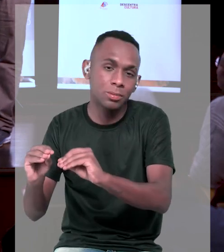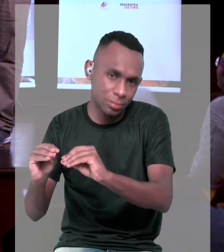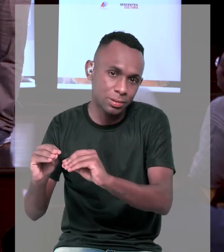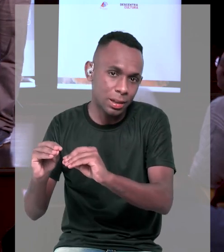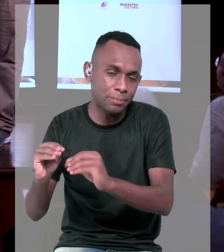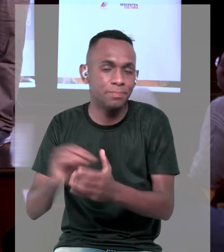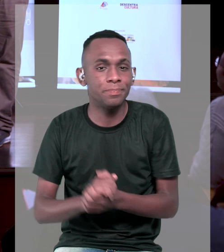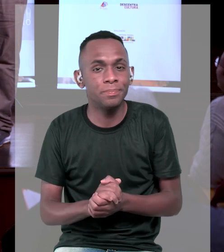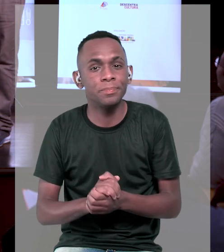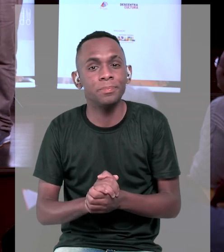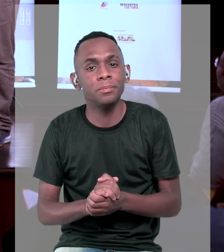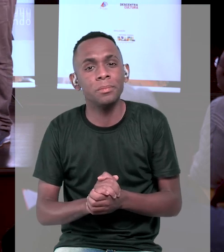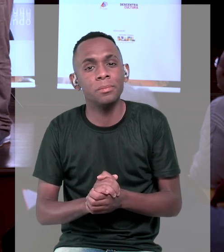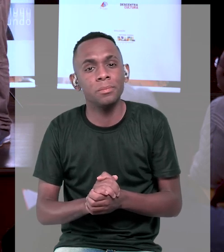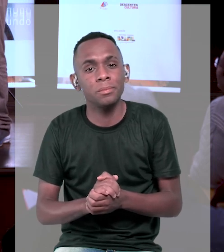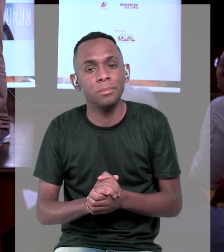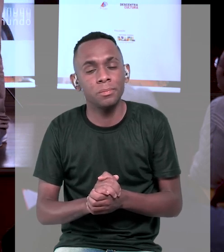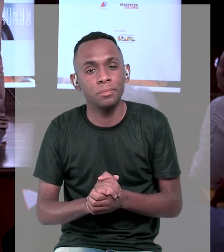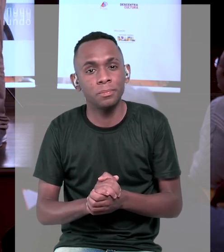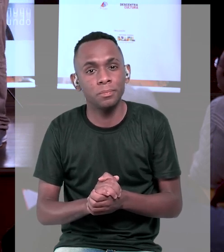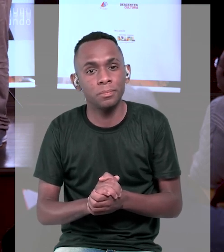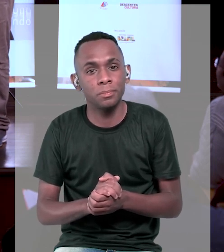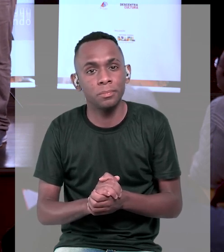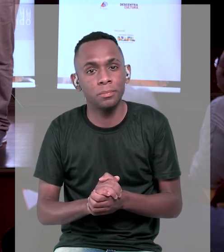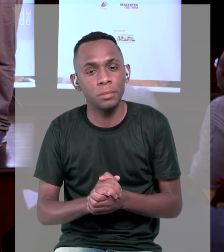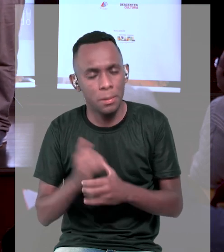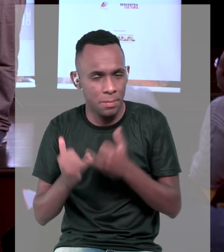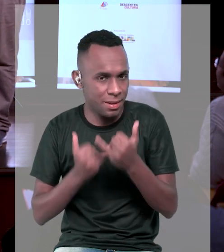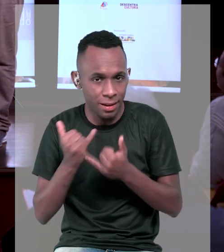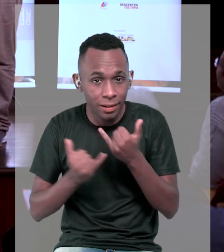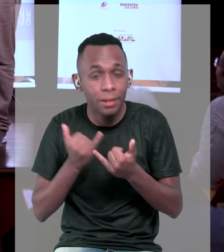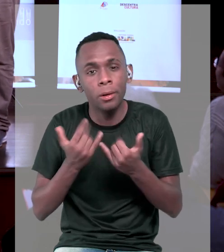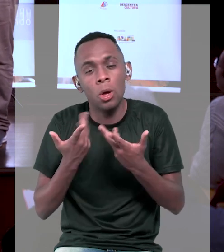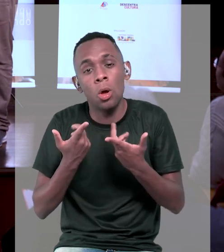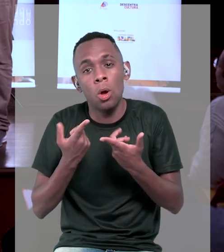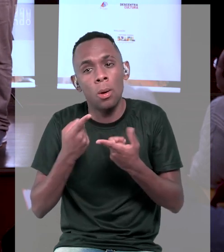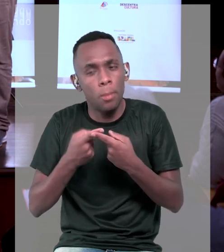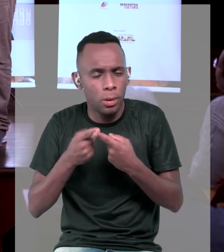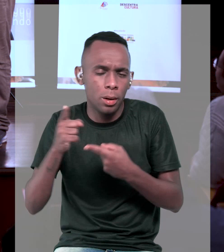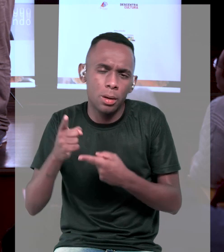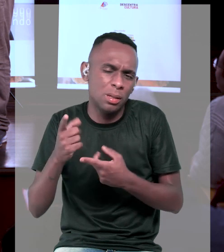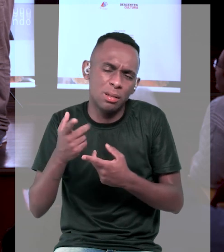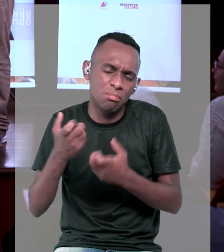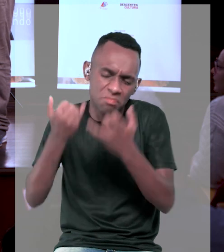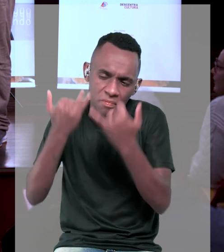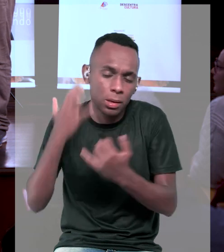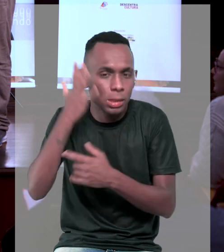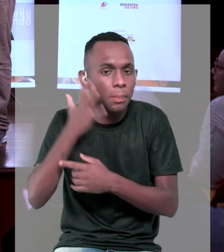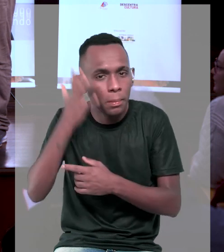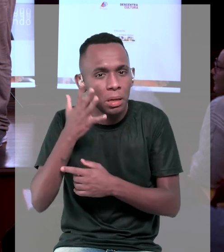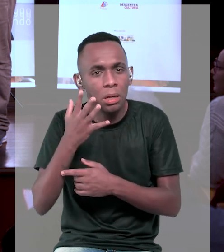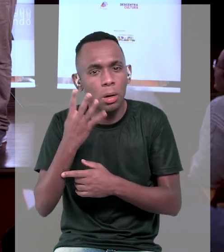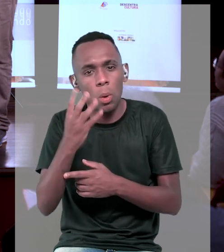Viu, Marcinho? Igualzinho, maravilhoso. E, brincadeira, ele fala durante uns 40 minutos, né, Eugênio? Por